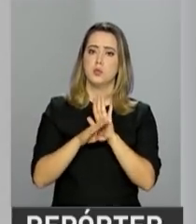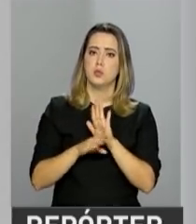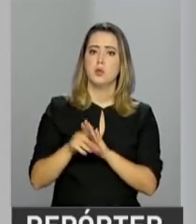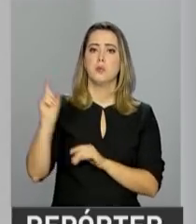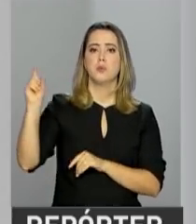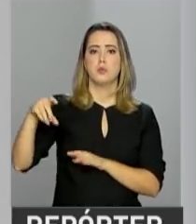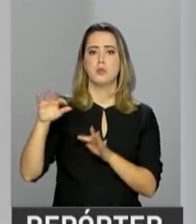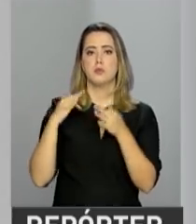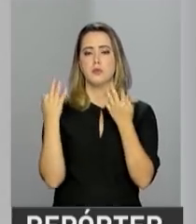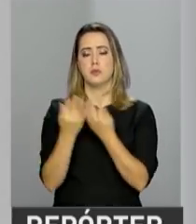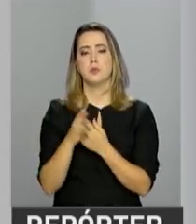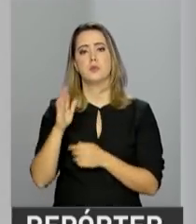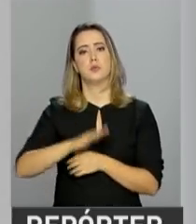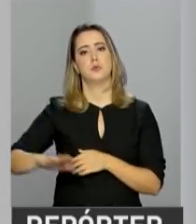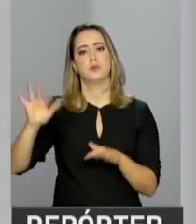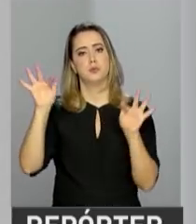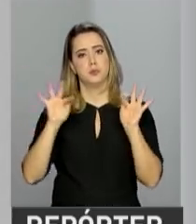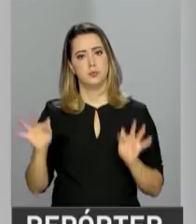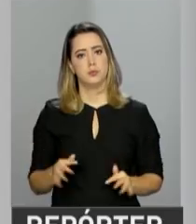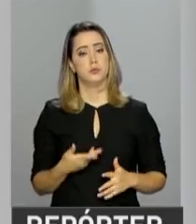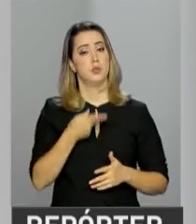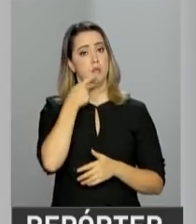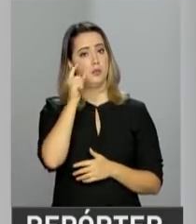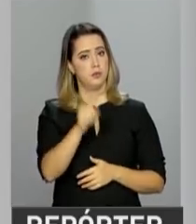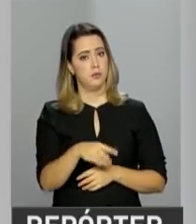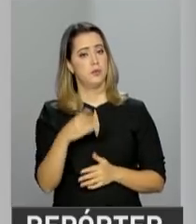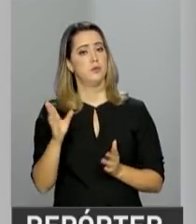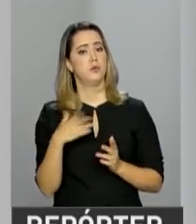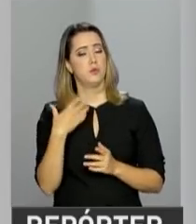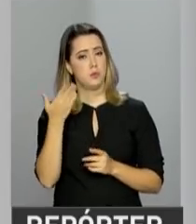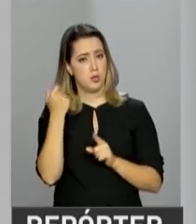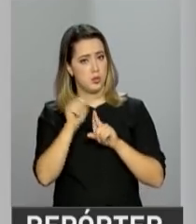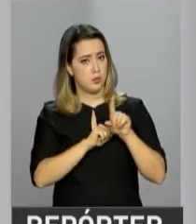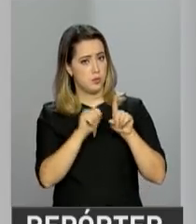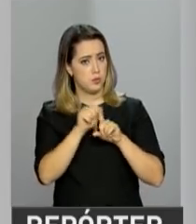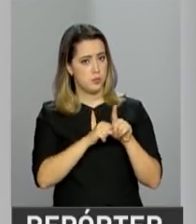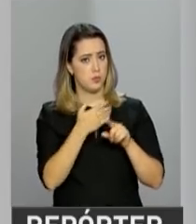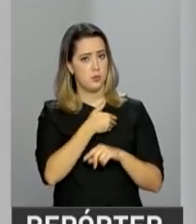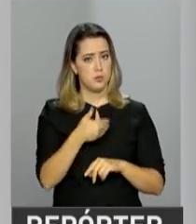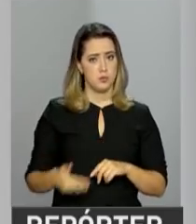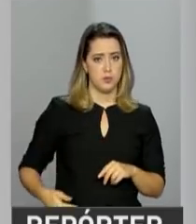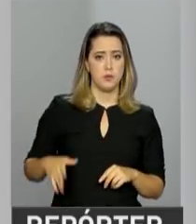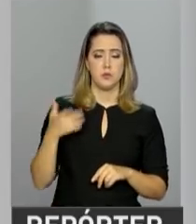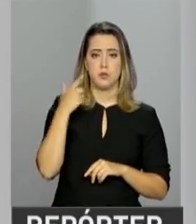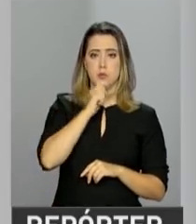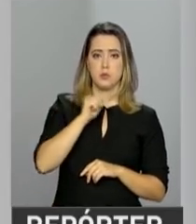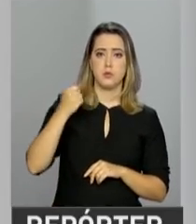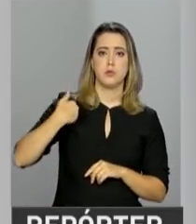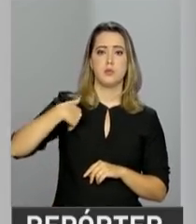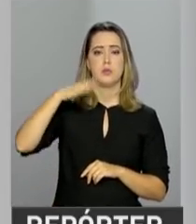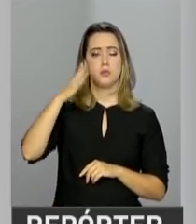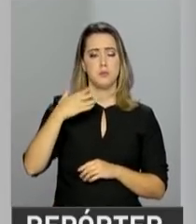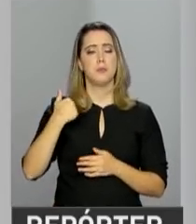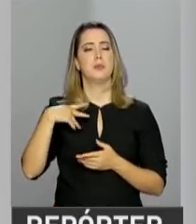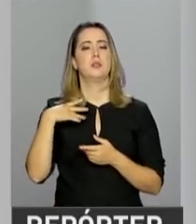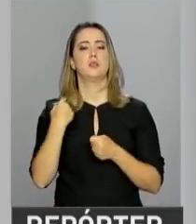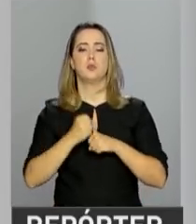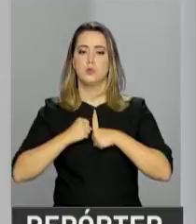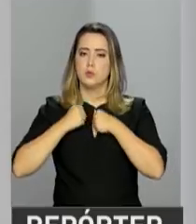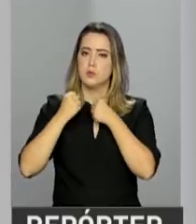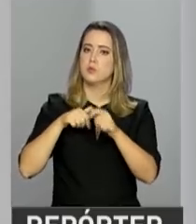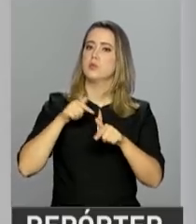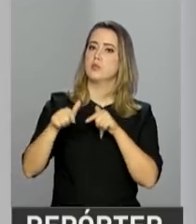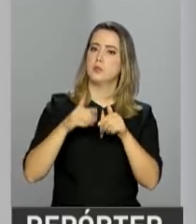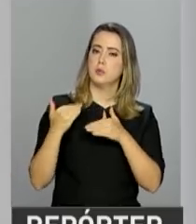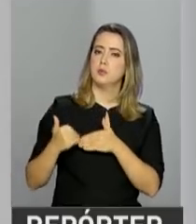bolsa família e do criança feliz e ressaltou que nos últimos meses o governo já alcançou muito e ter condições de